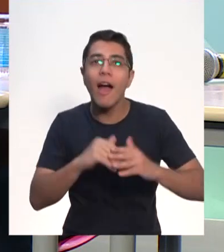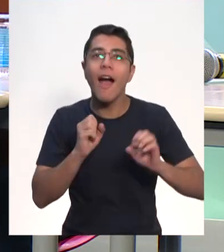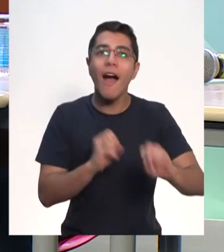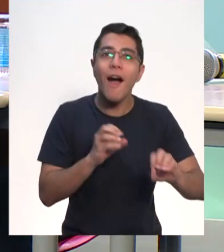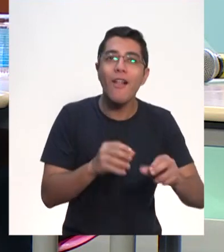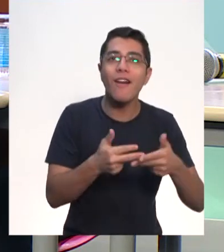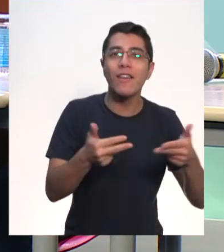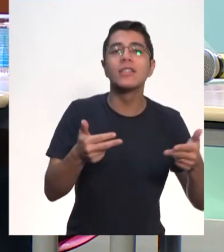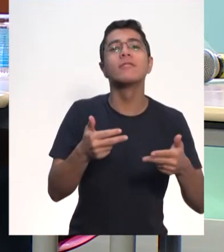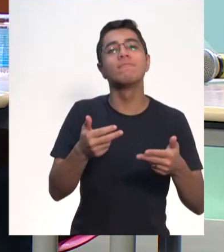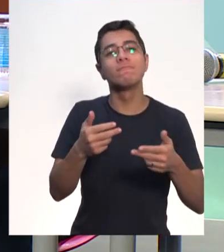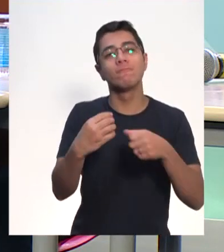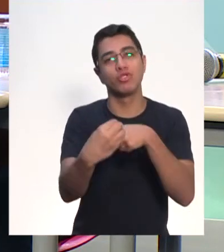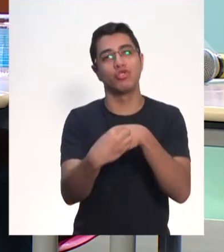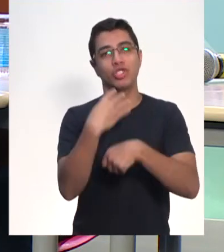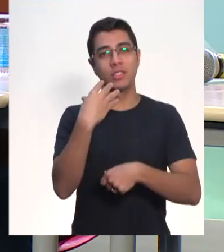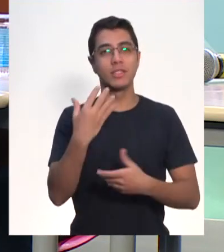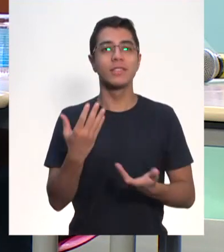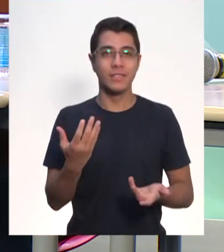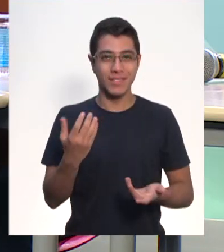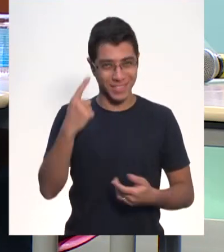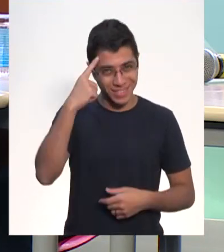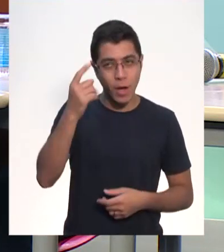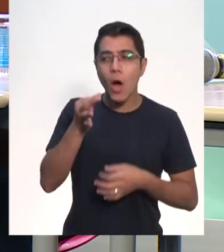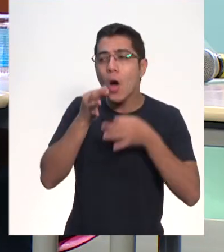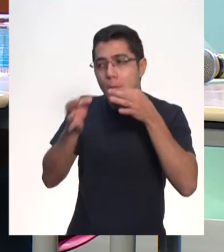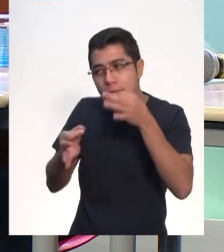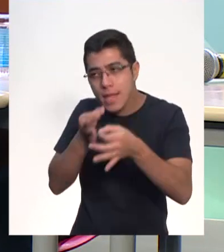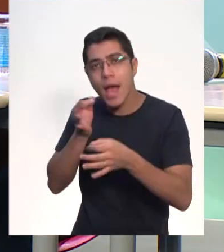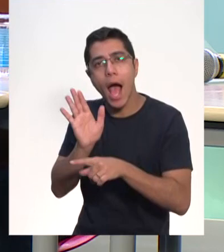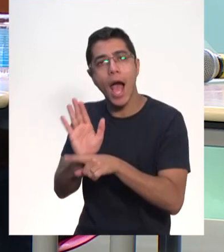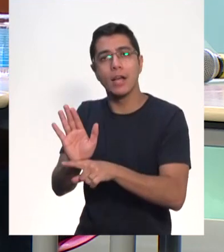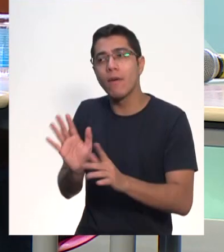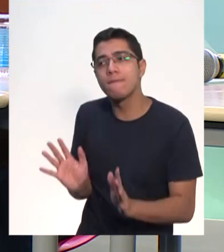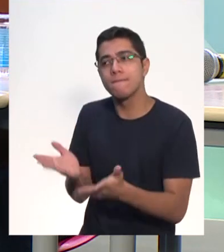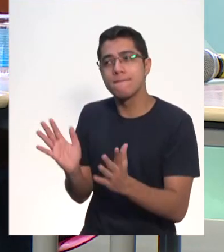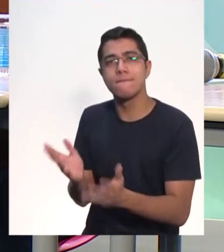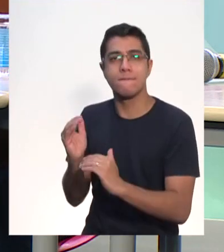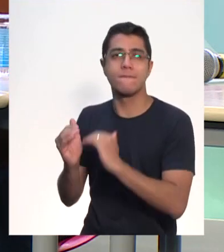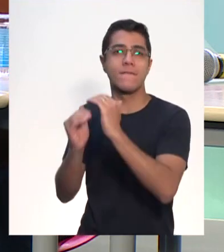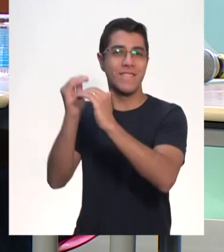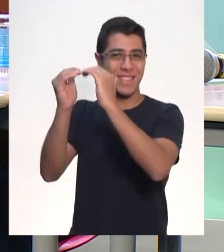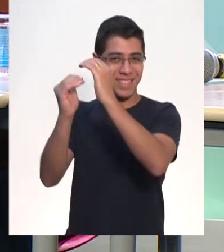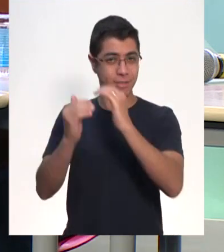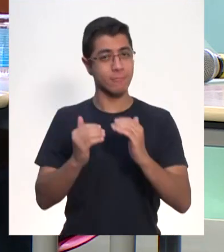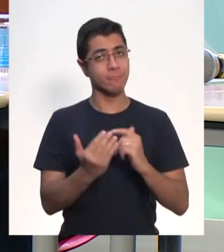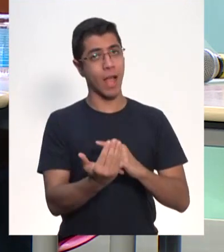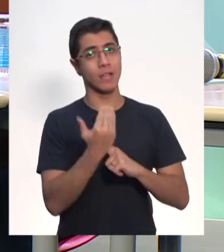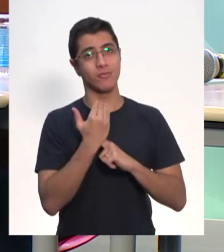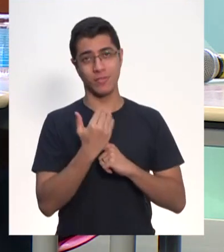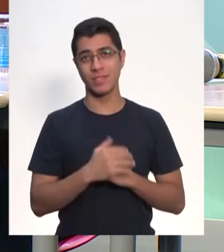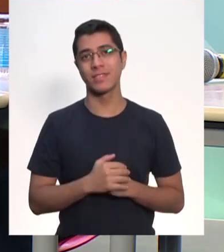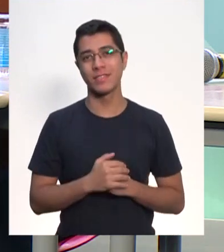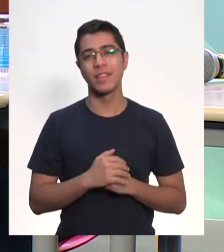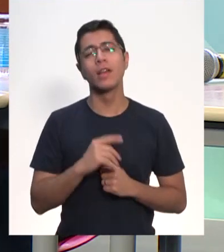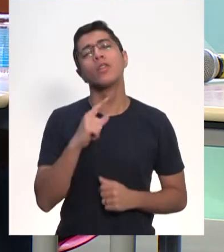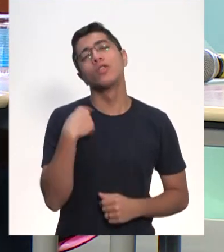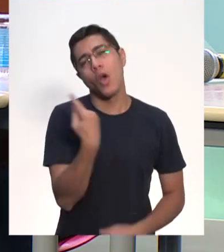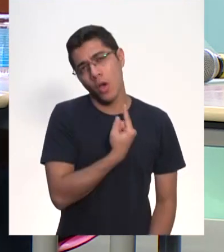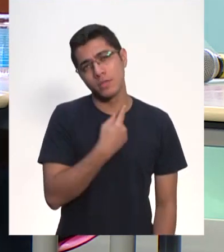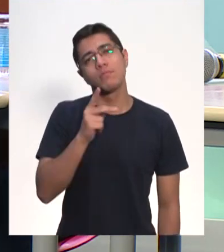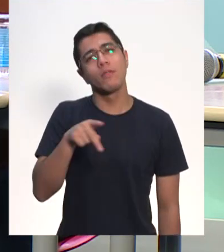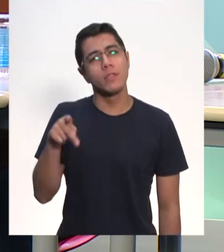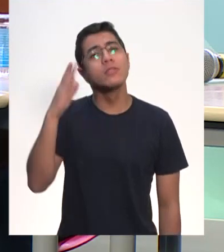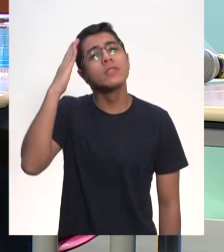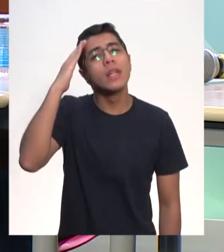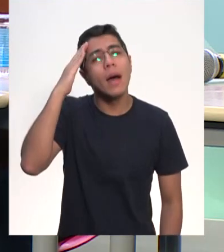construtivas, mas é esse o caminho, né? Então, o professor não precisa, né, quer dizer, tem momentos que a gente fica ansioso, né? Foi